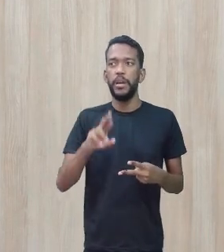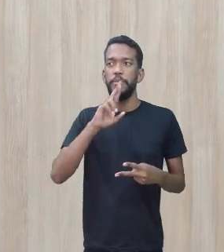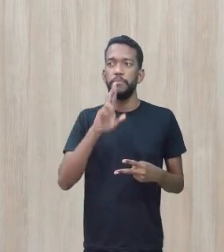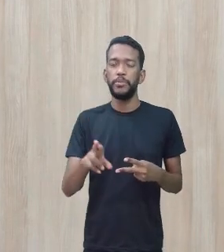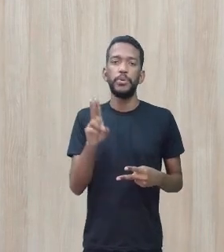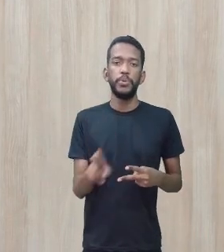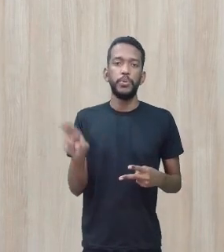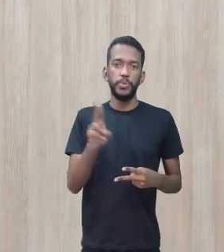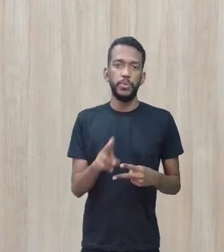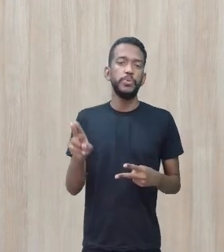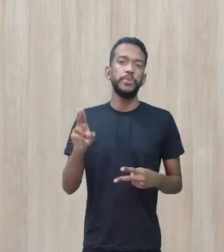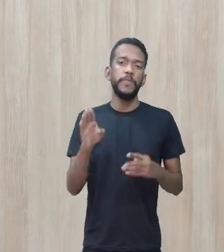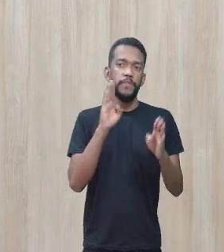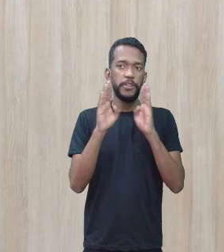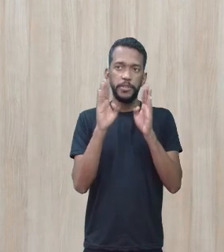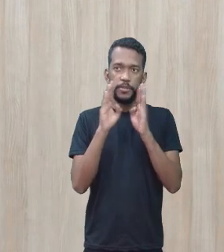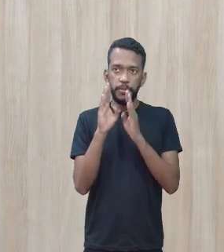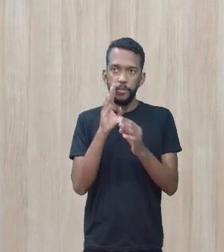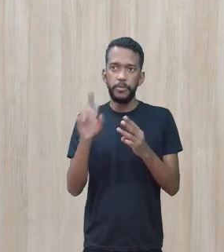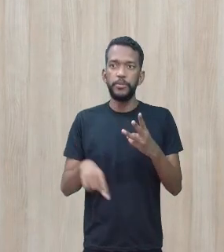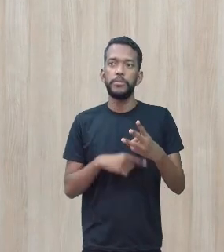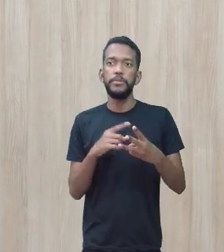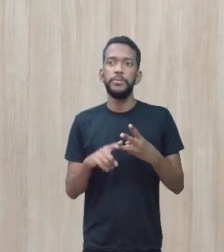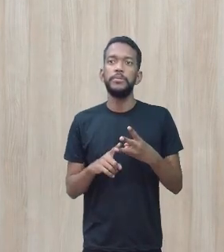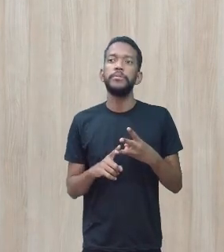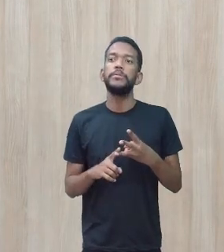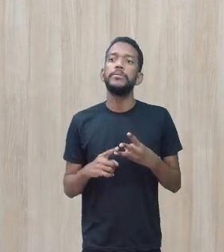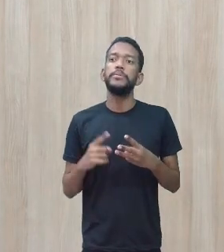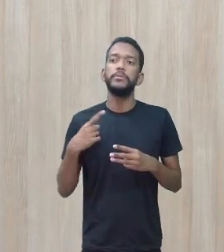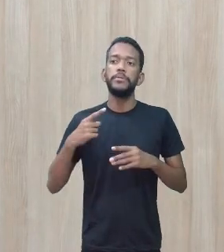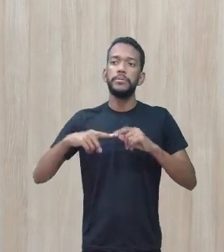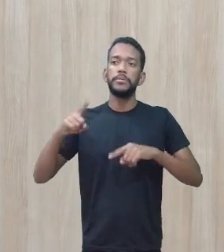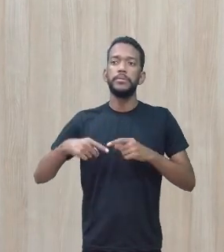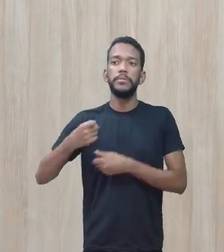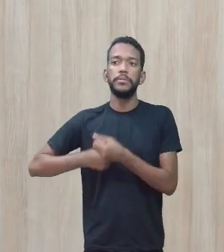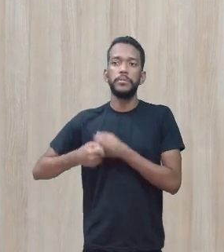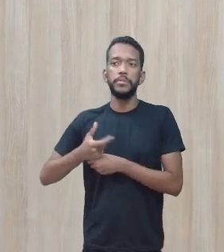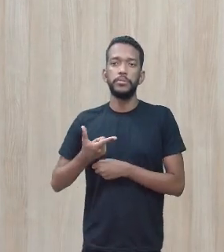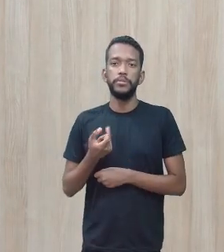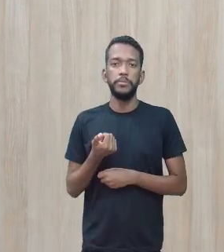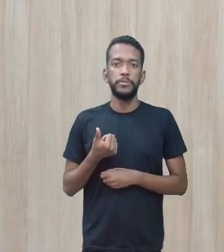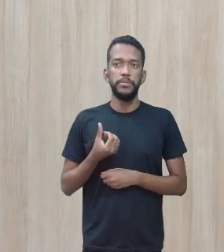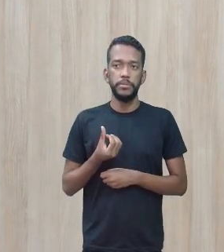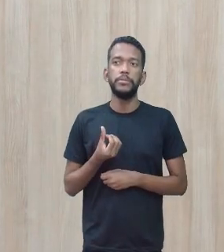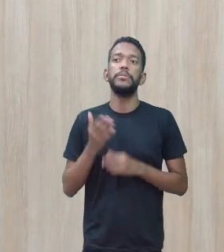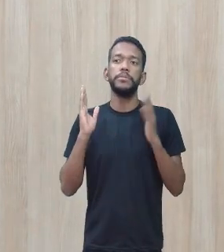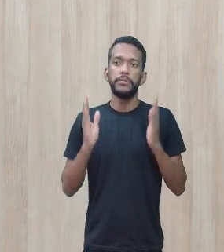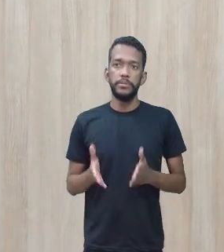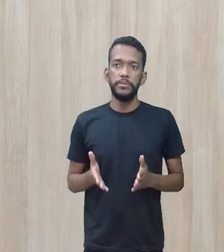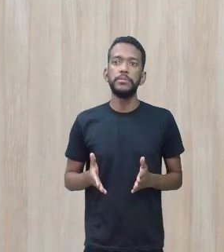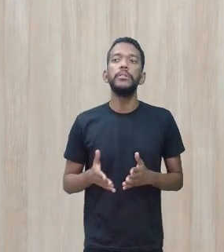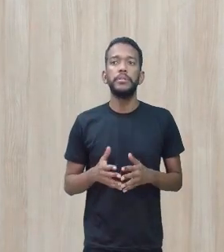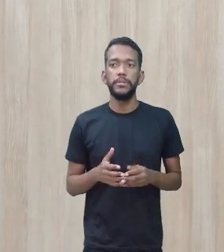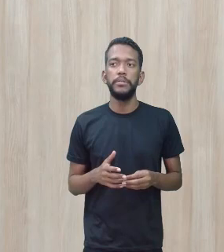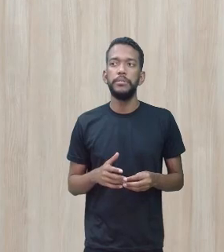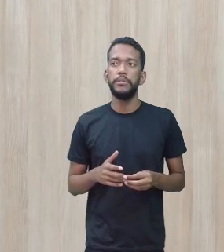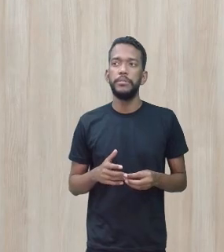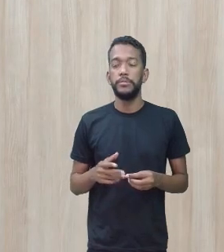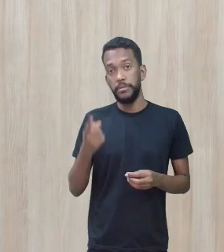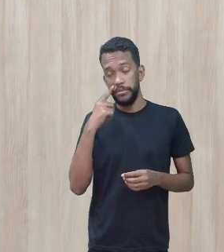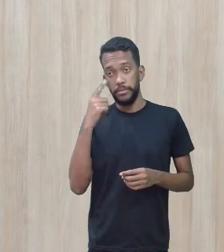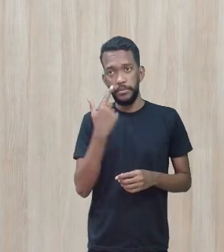usava o Facebook. Lembrando que a gente tem a noção dessa pesquisa, foi feita em outubro de 2016. Então, olha